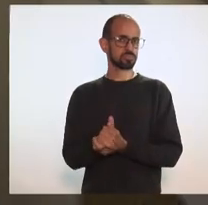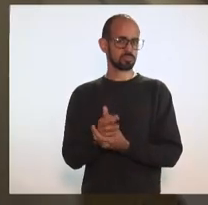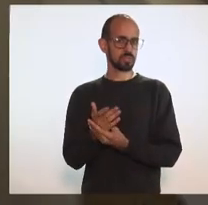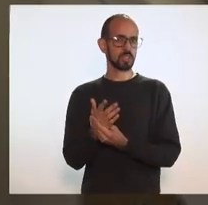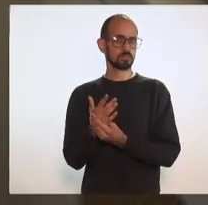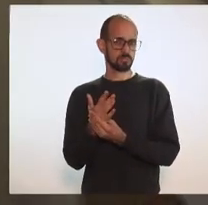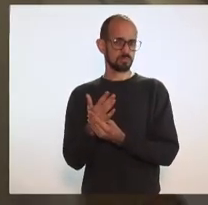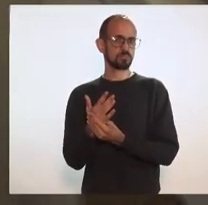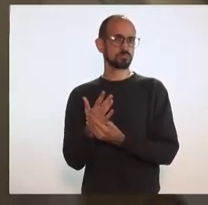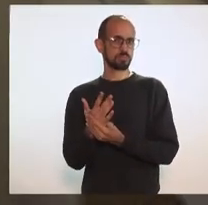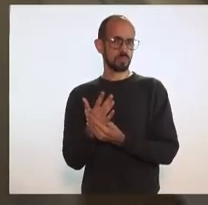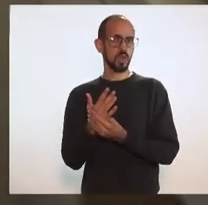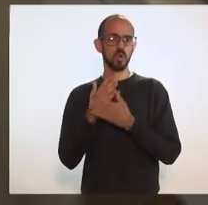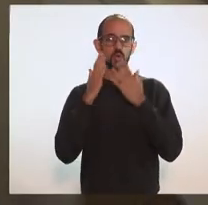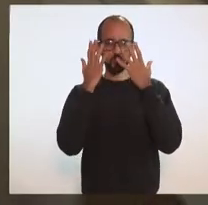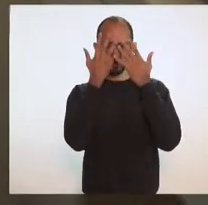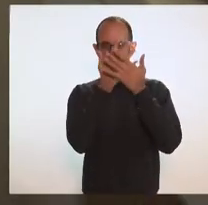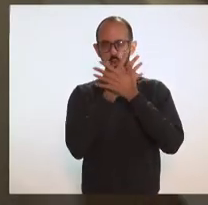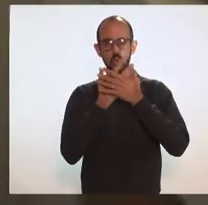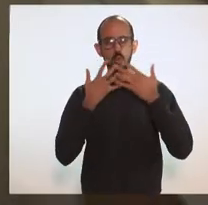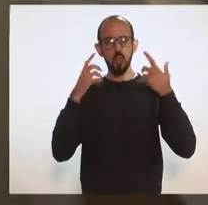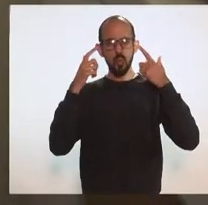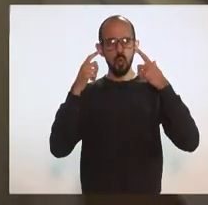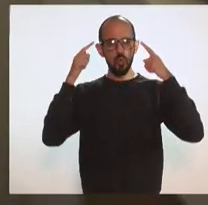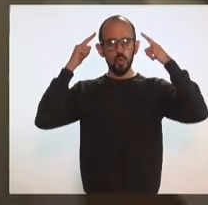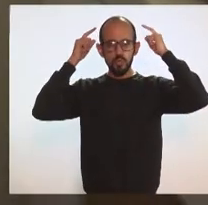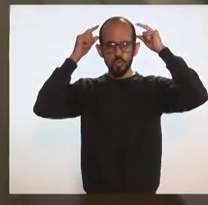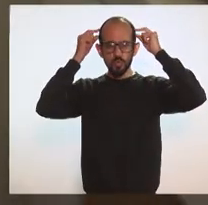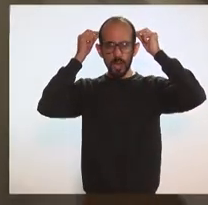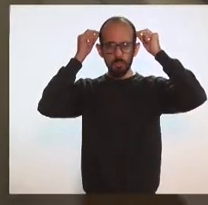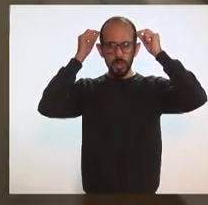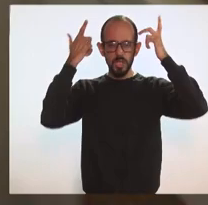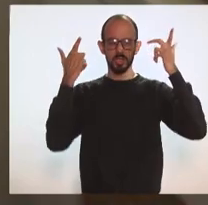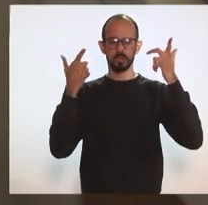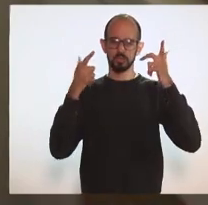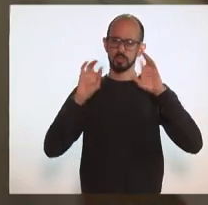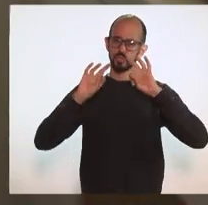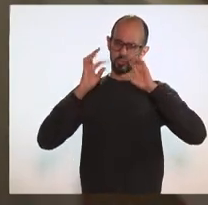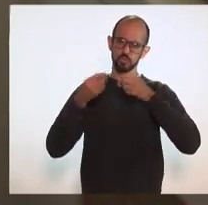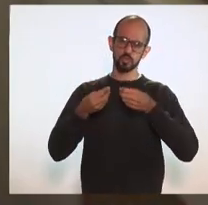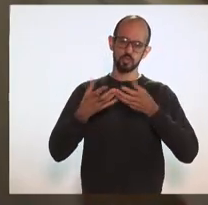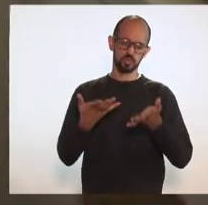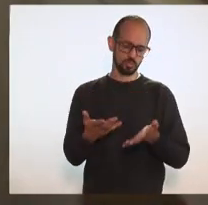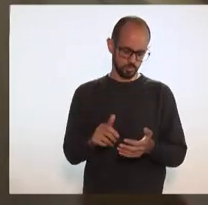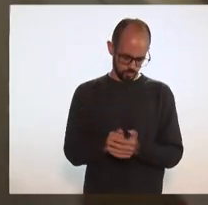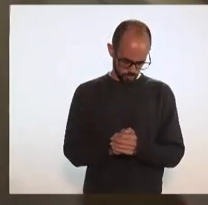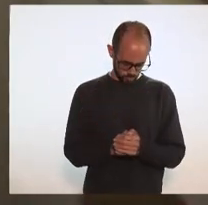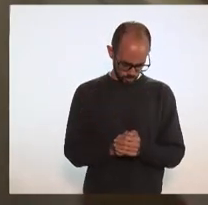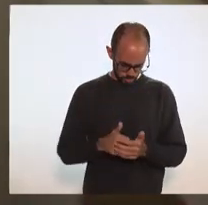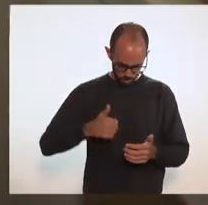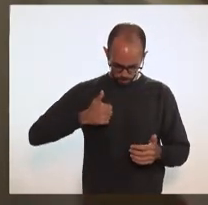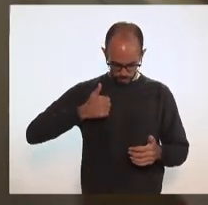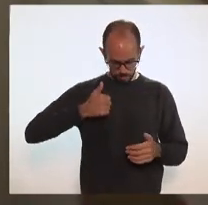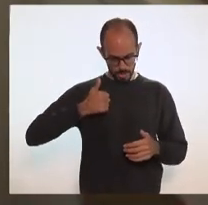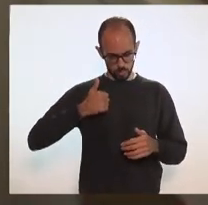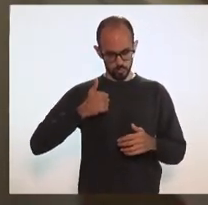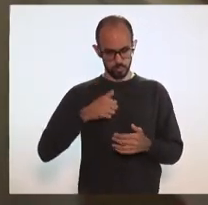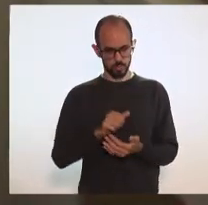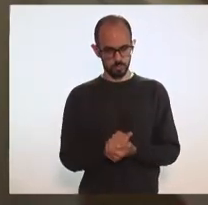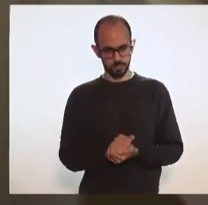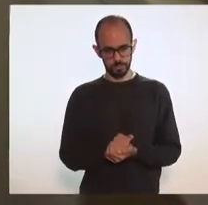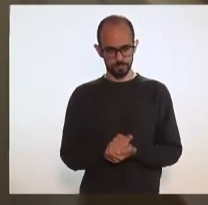as mãos que gosto dos cabelos Deve ser esse era o primeiro ponto em comum